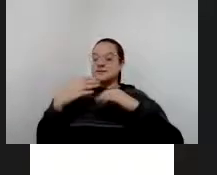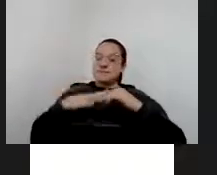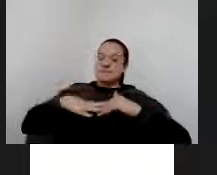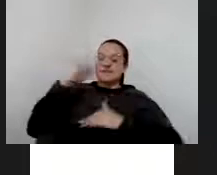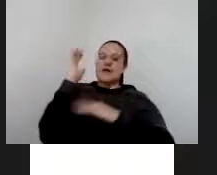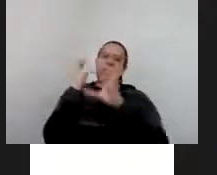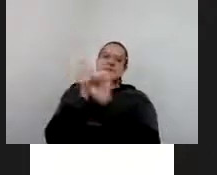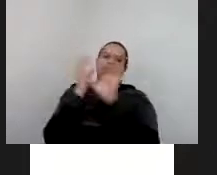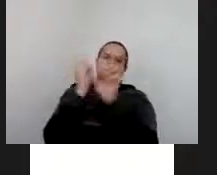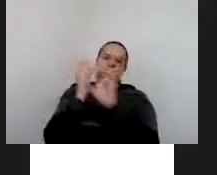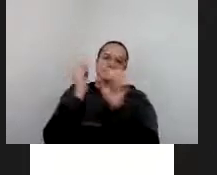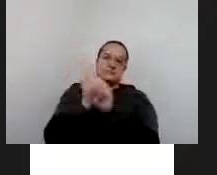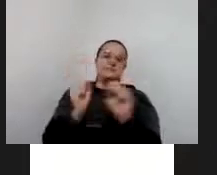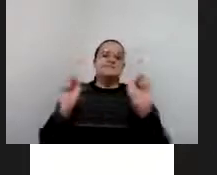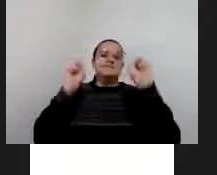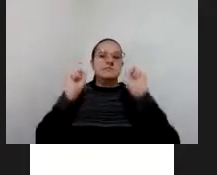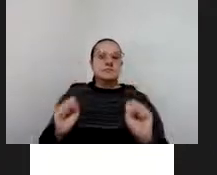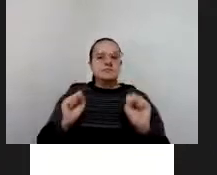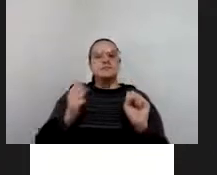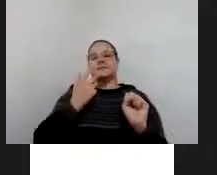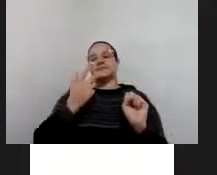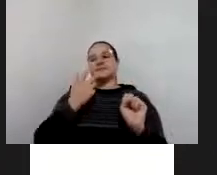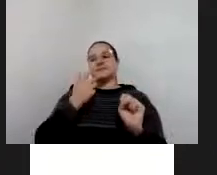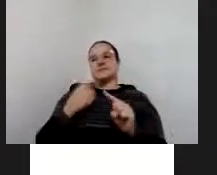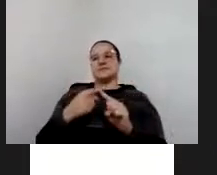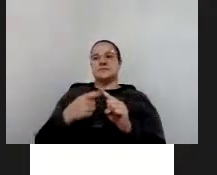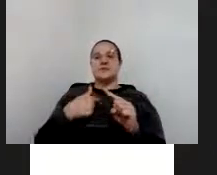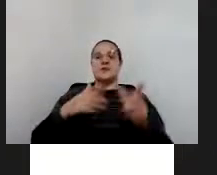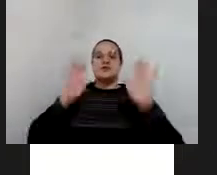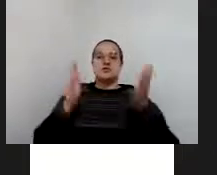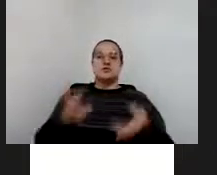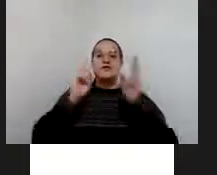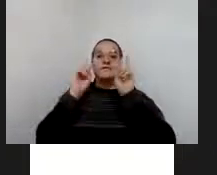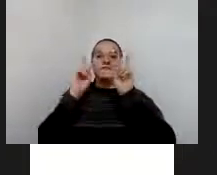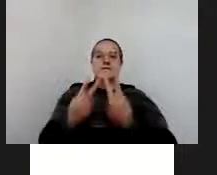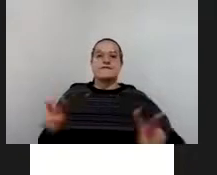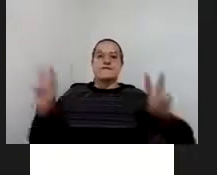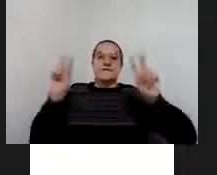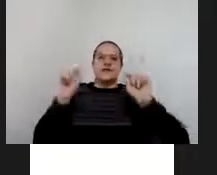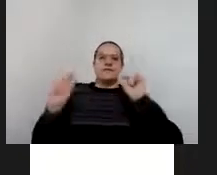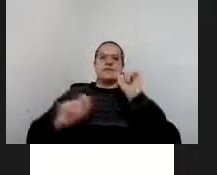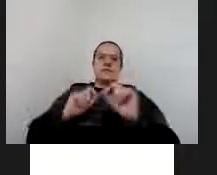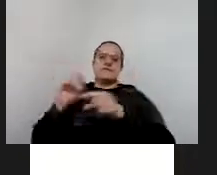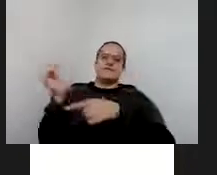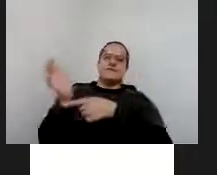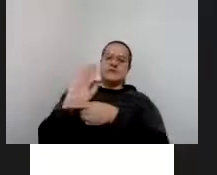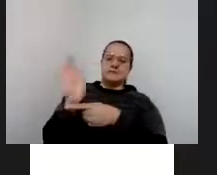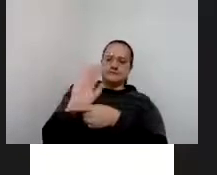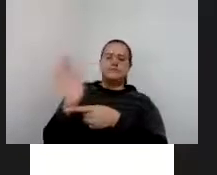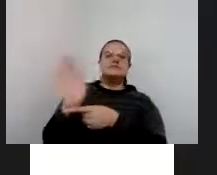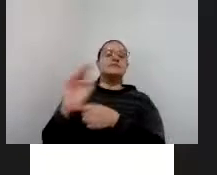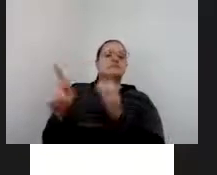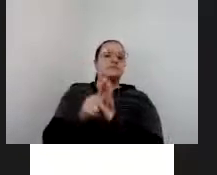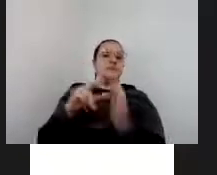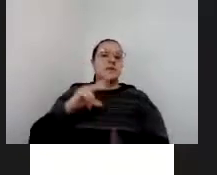pudesse alcançar essas outras. Porque eu já vi até vídeos, tudo mais, de Portugal, de